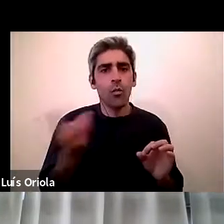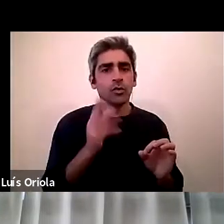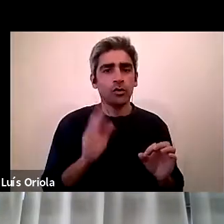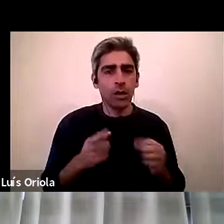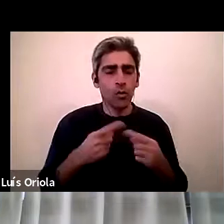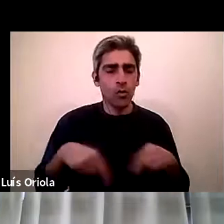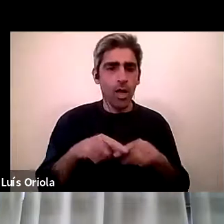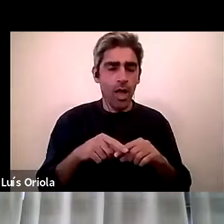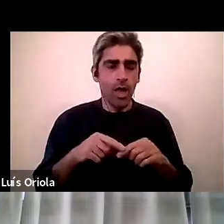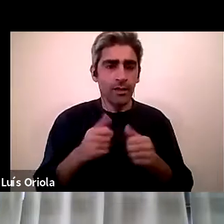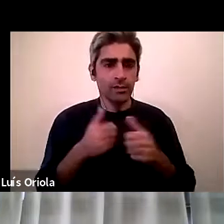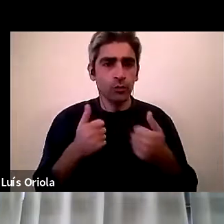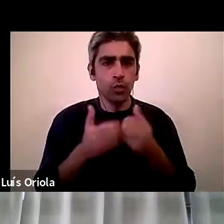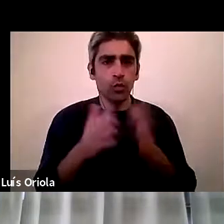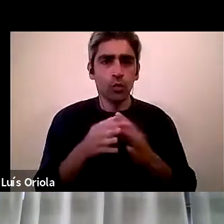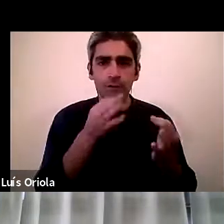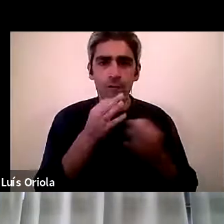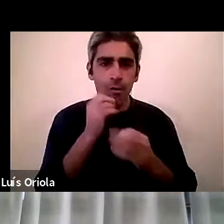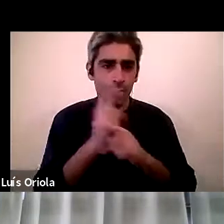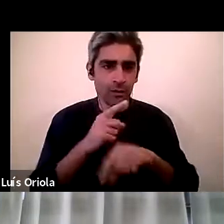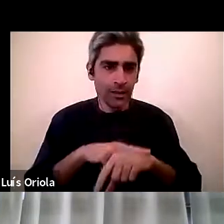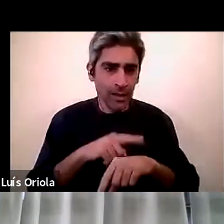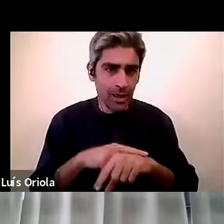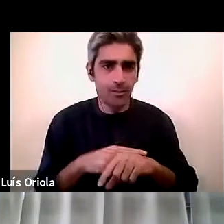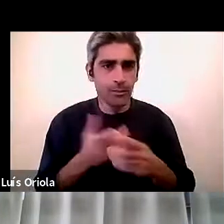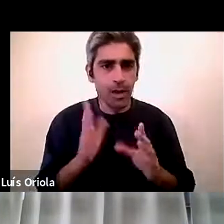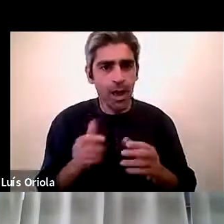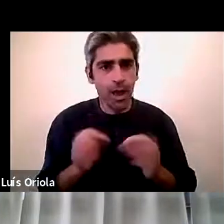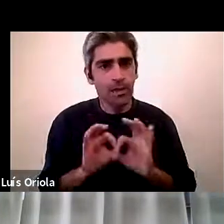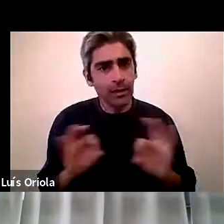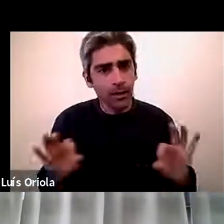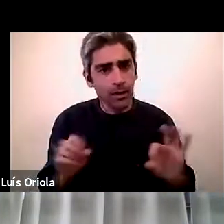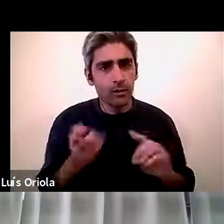em reuniões à distância que todos falam ao mesmo tempo e ninguém se entende? Há etiquetas de